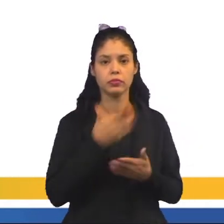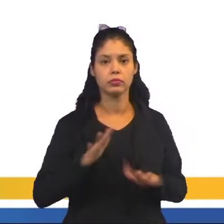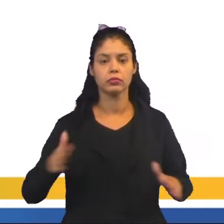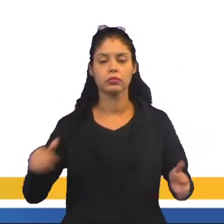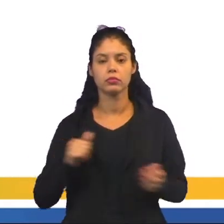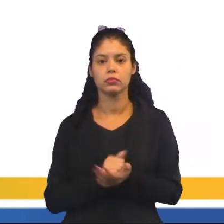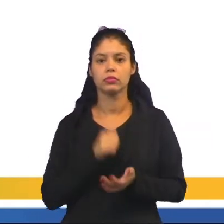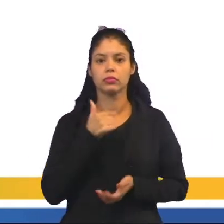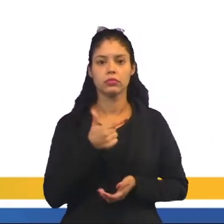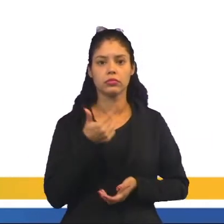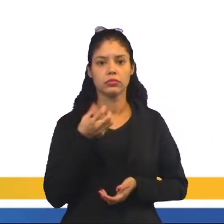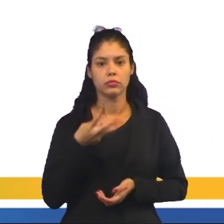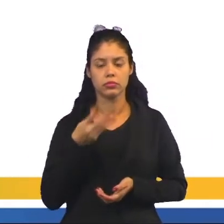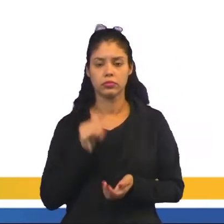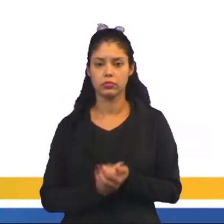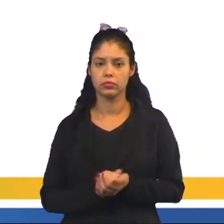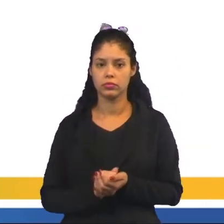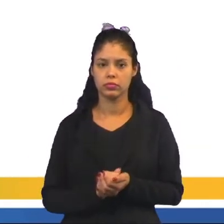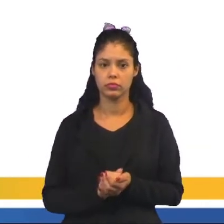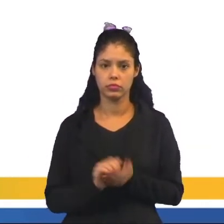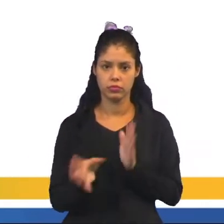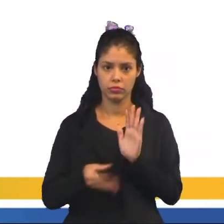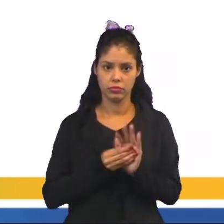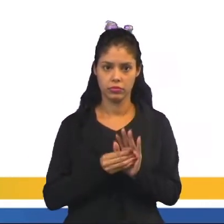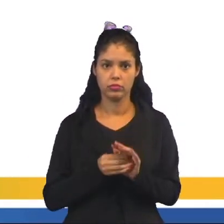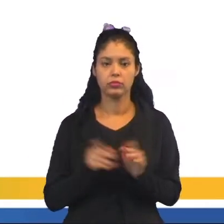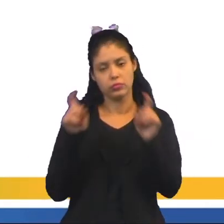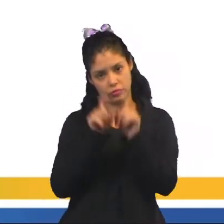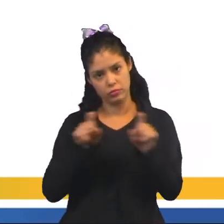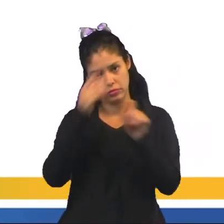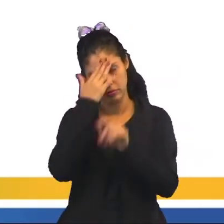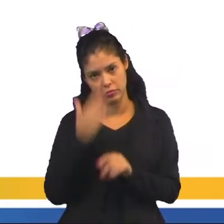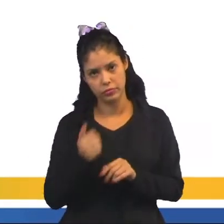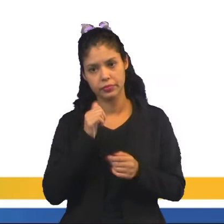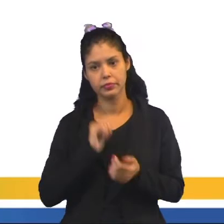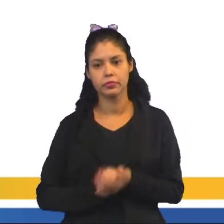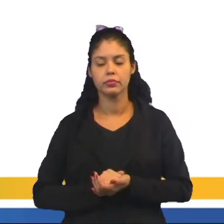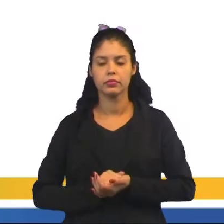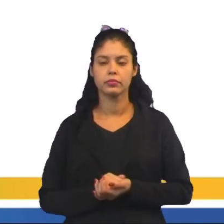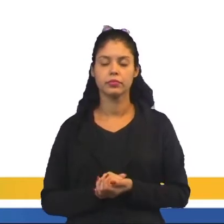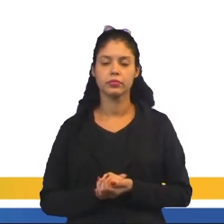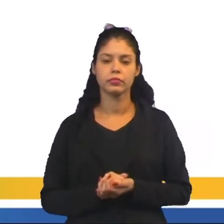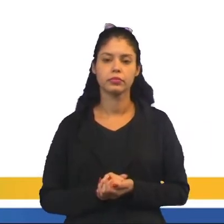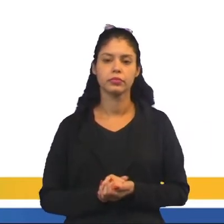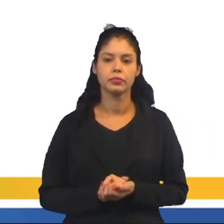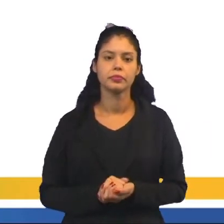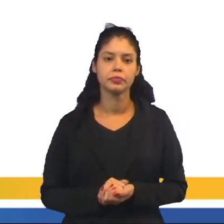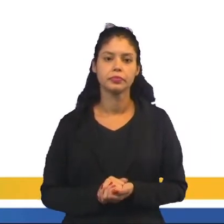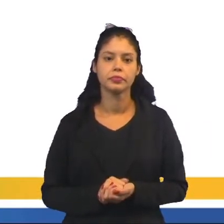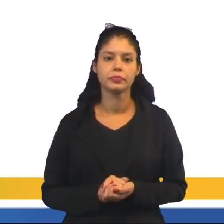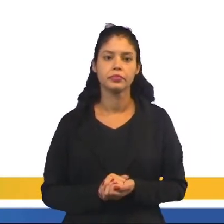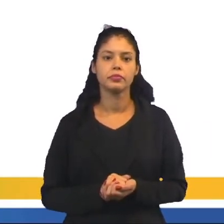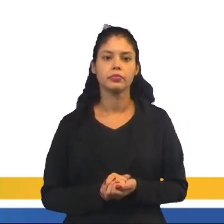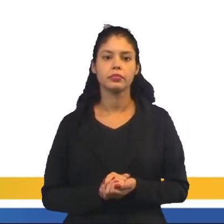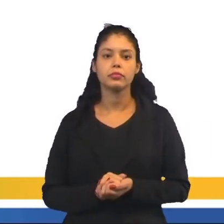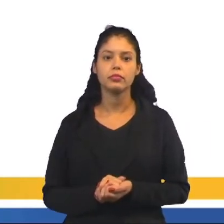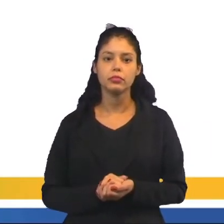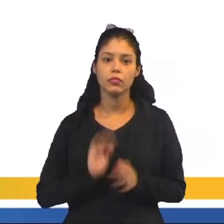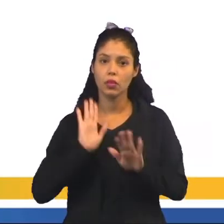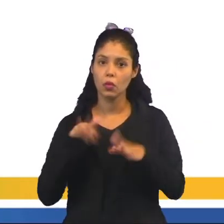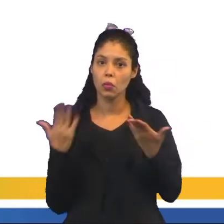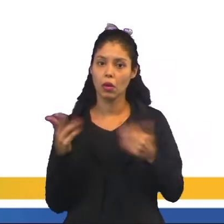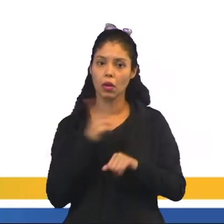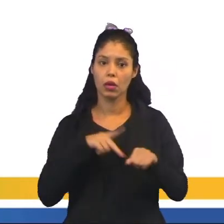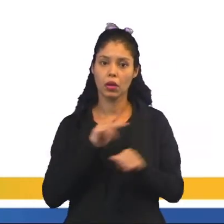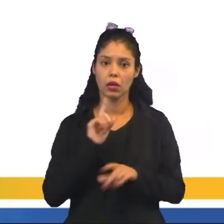só 23% sabe. Mas tratando-se de computador, smartphone, os aplicativos, 57% sabem. E quais são os países